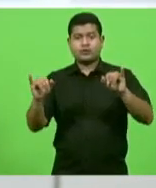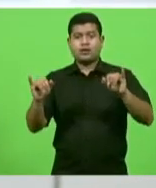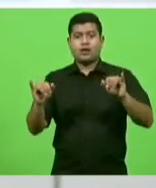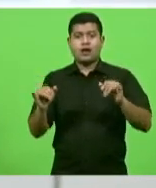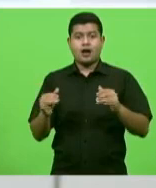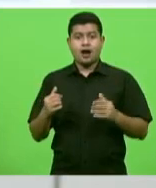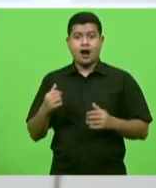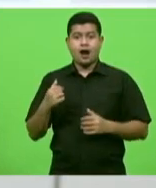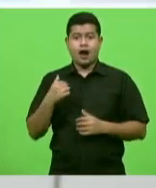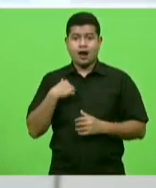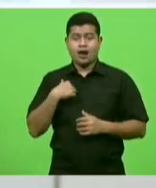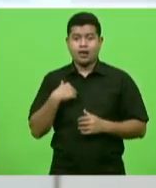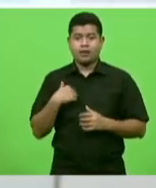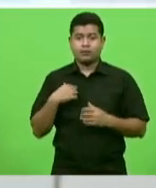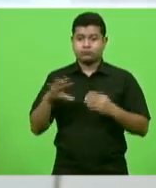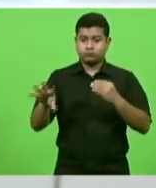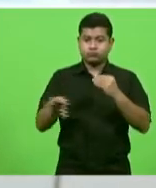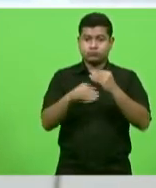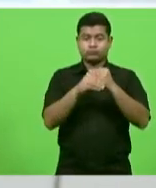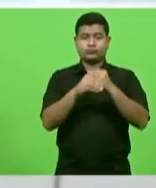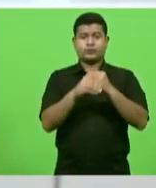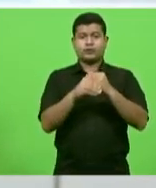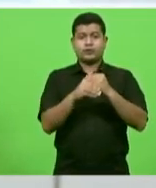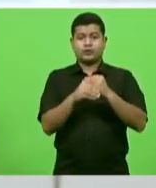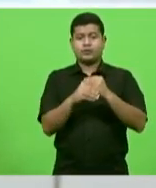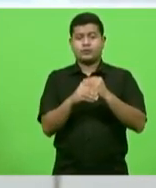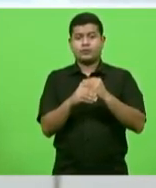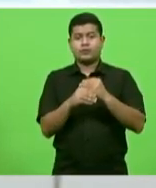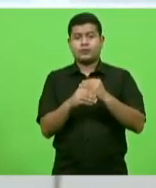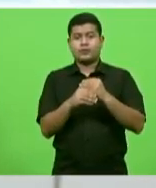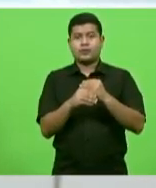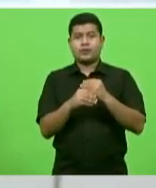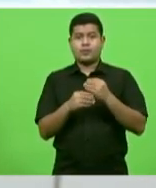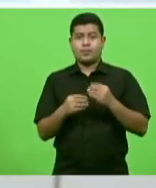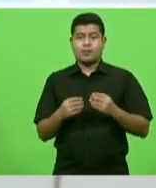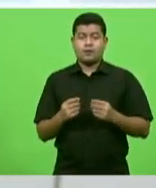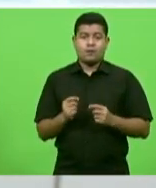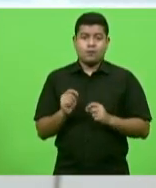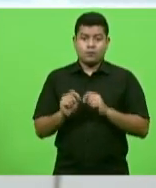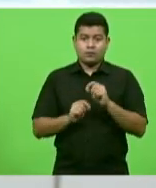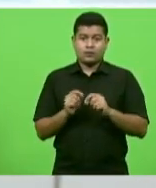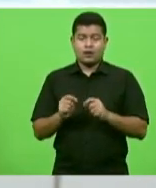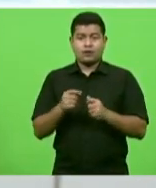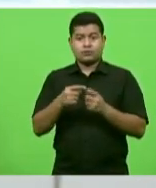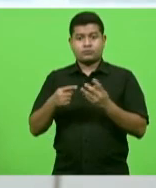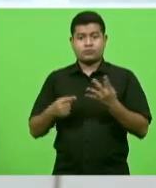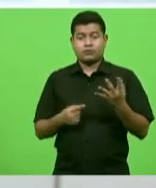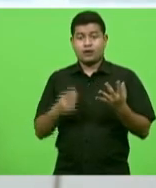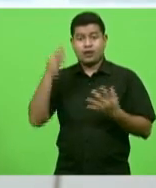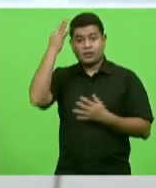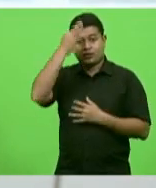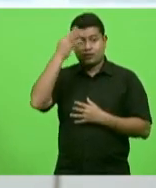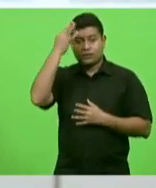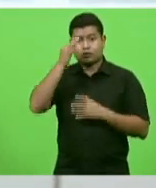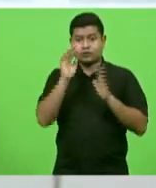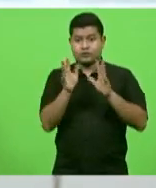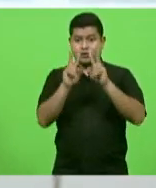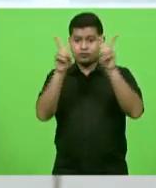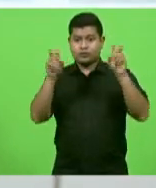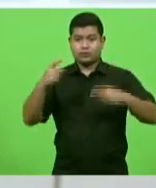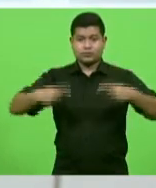agrego um pro e meu braço premissas teóricas sobre os temas postos